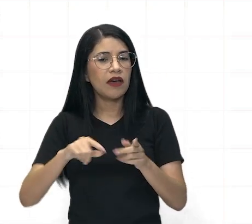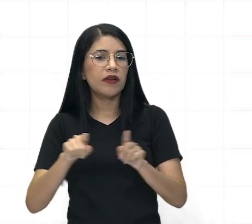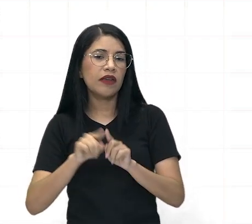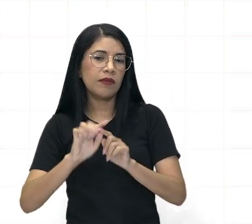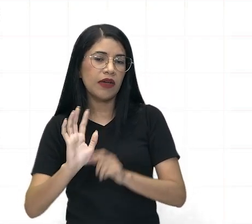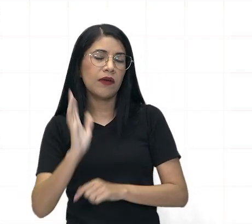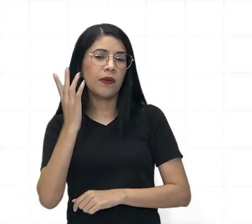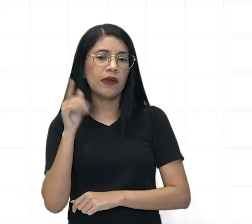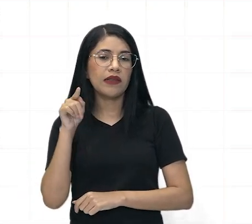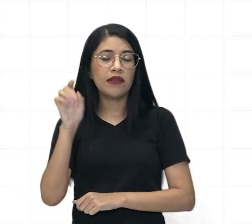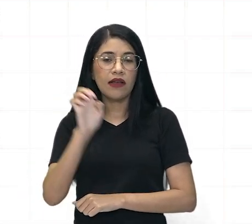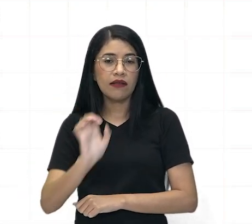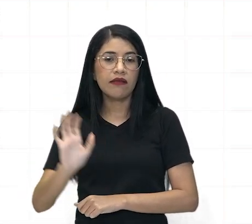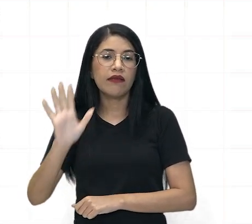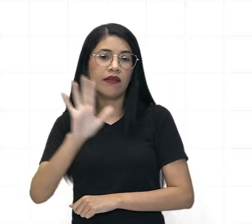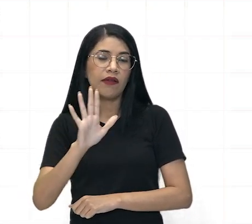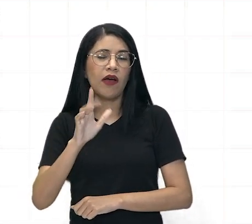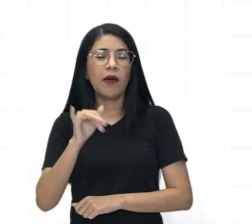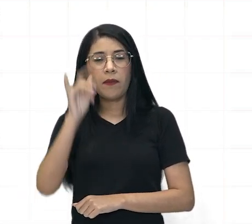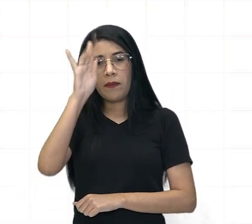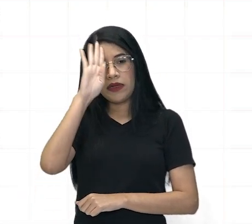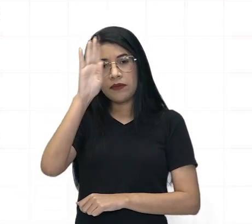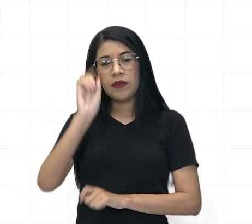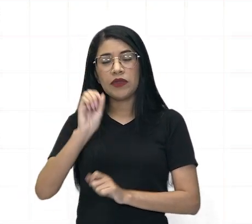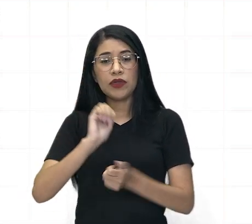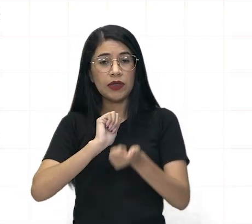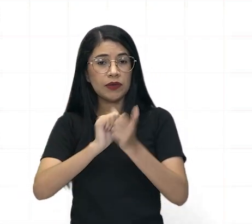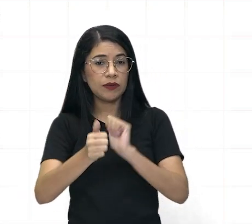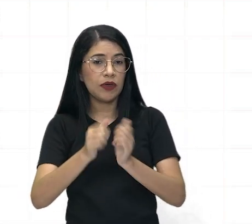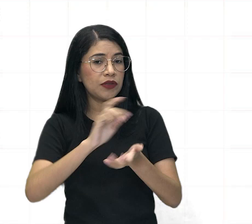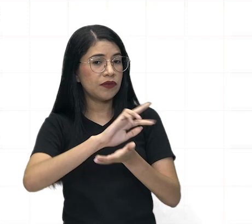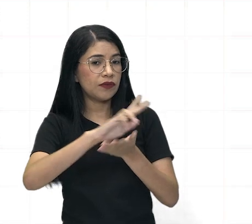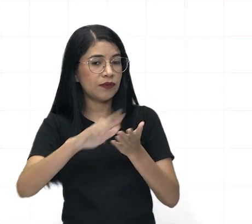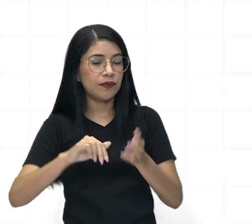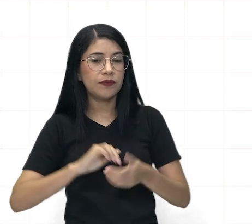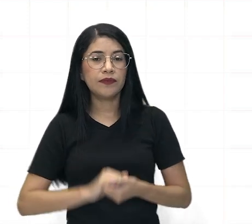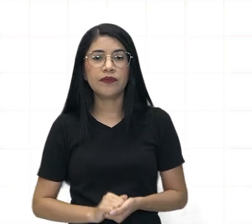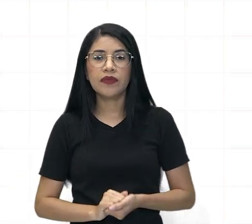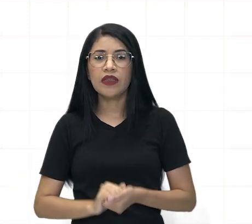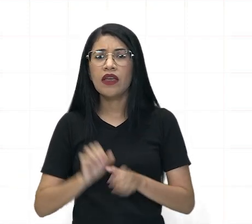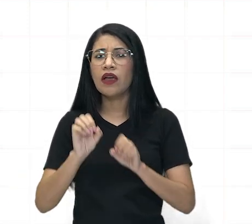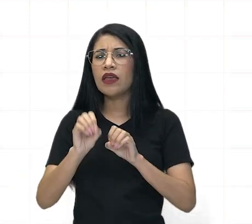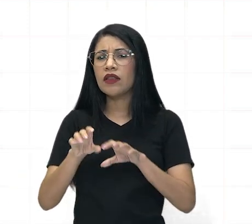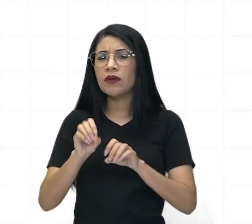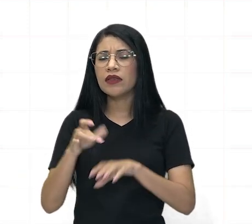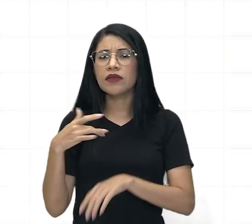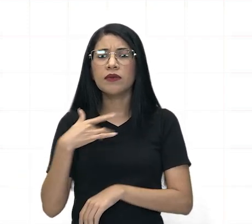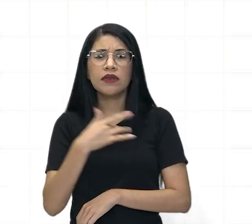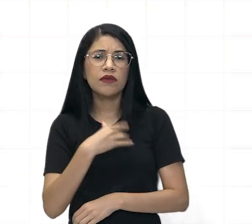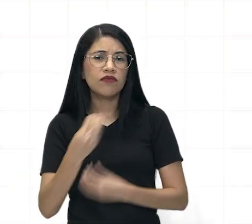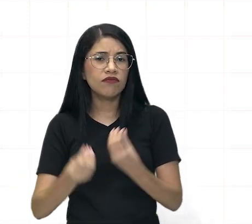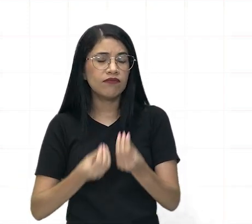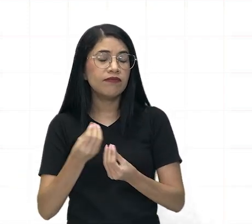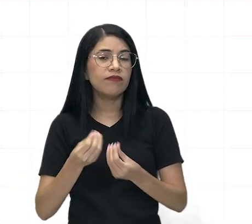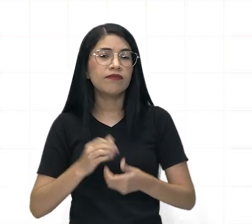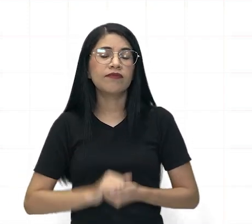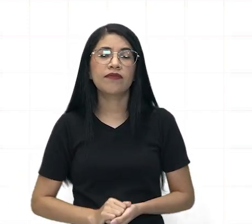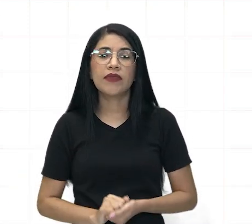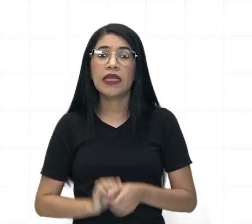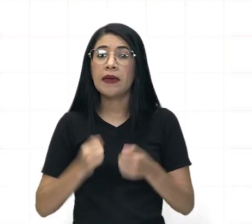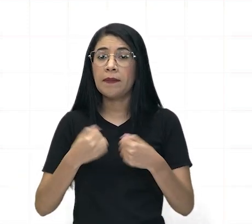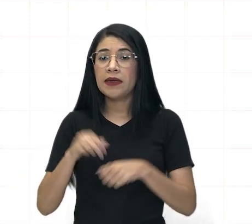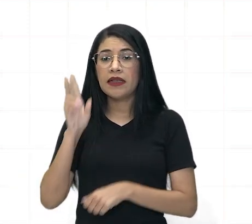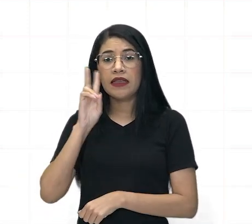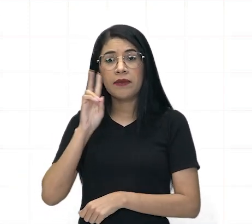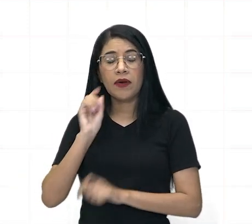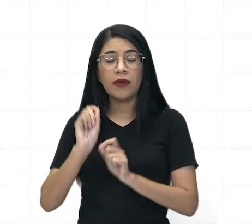têm acontecido lá na Europa. A respeito de educação e saúde, é importante lembrar que a Europa